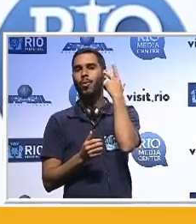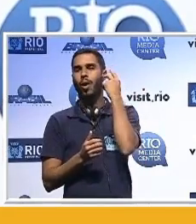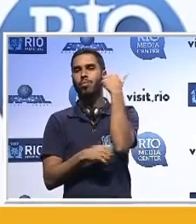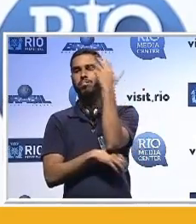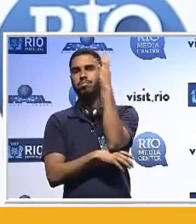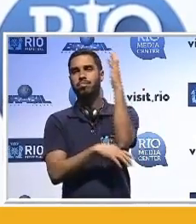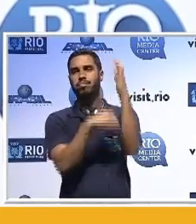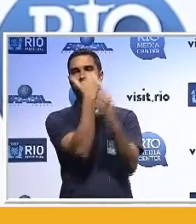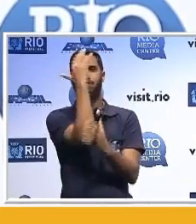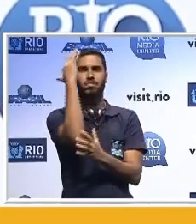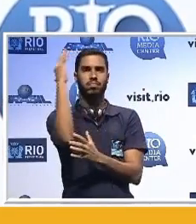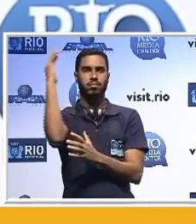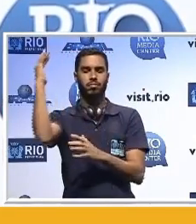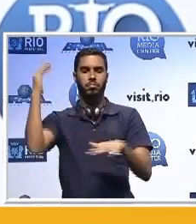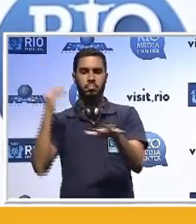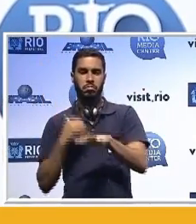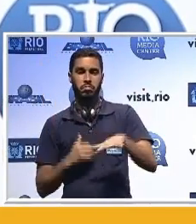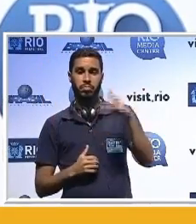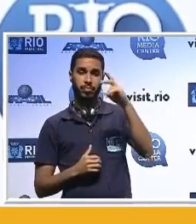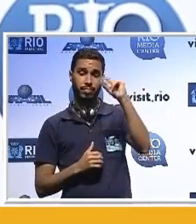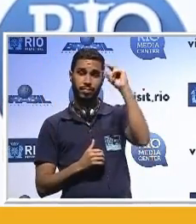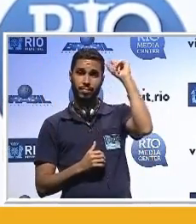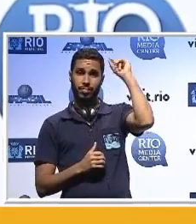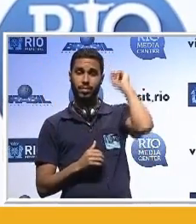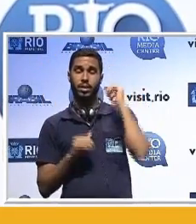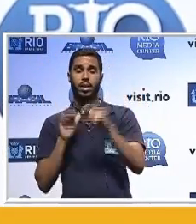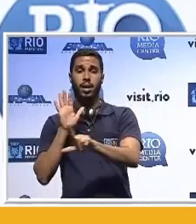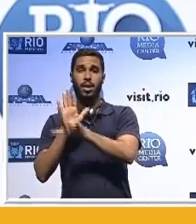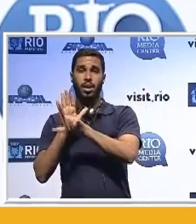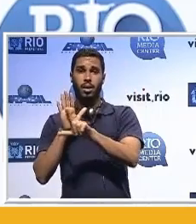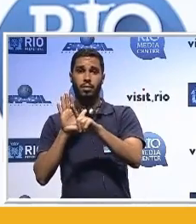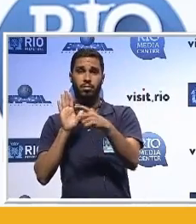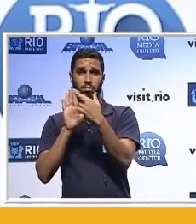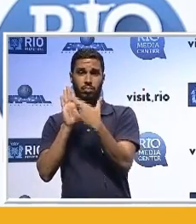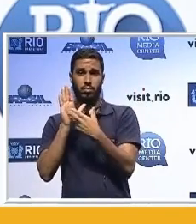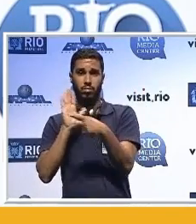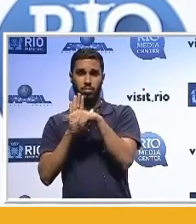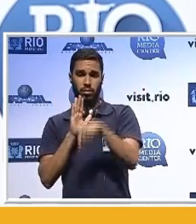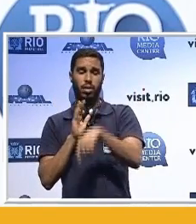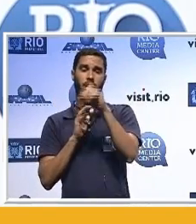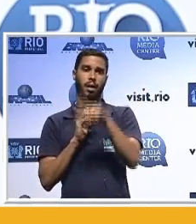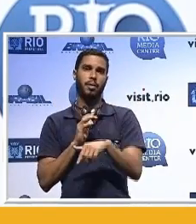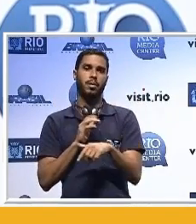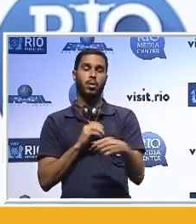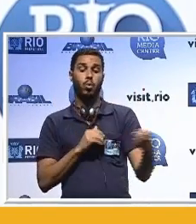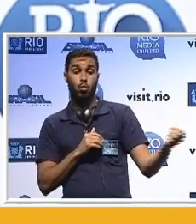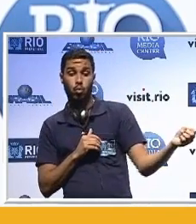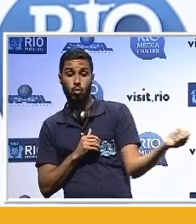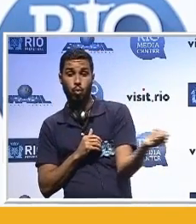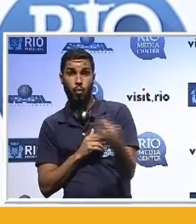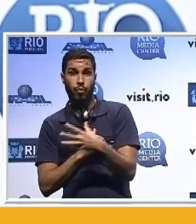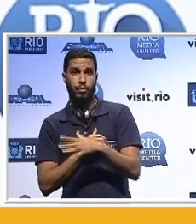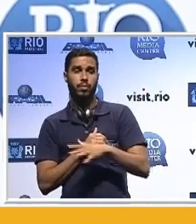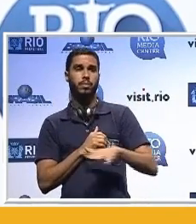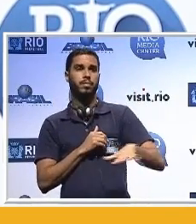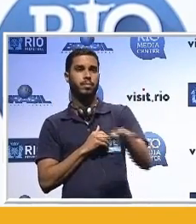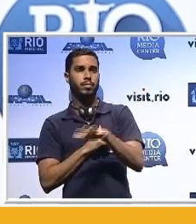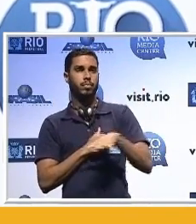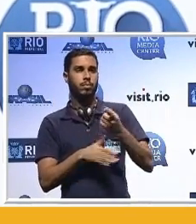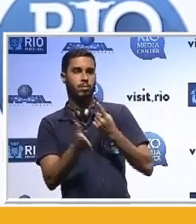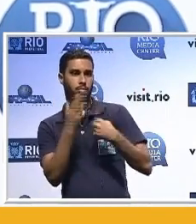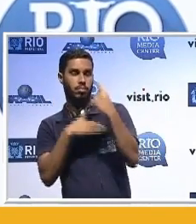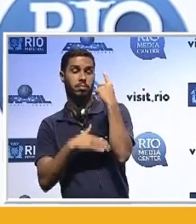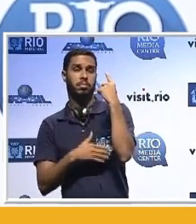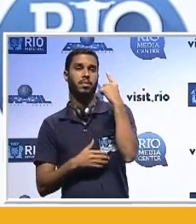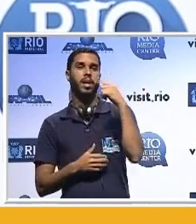e não atualmente. As normas e as leis são assim. Então, a grande modernização nesta quadra do desenvolvimento é